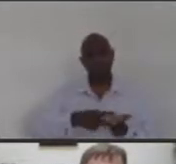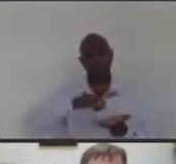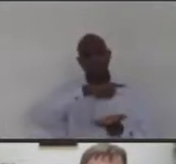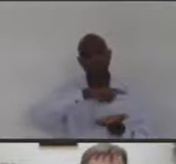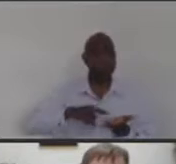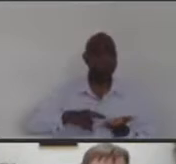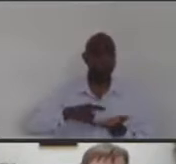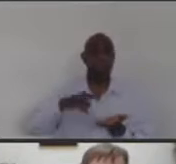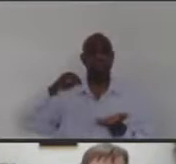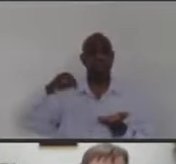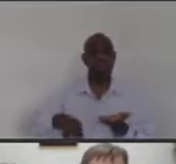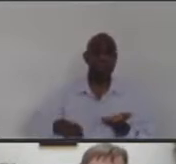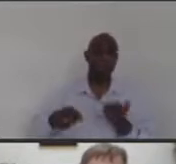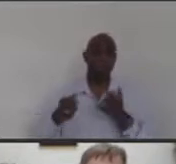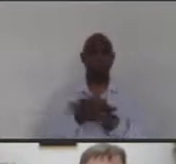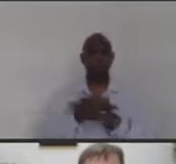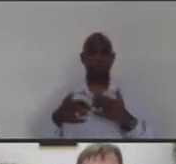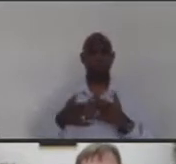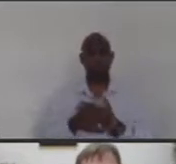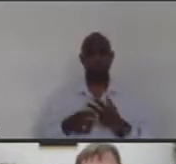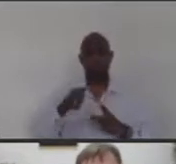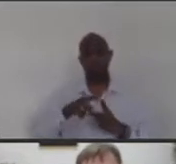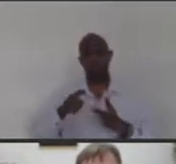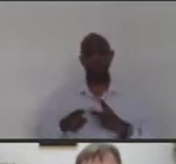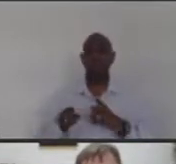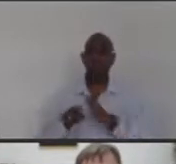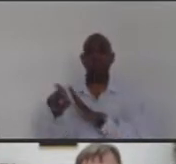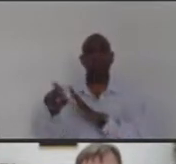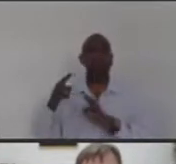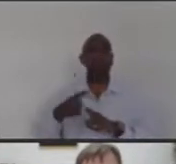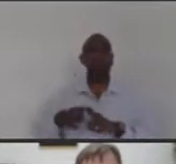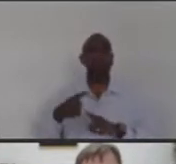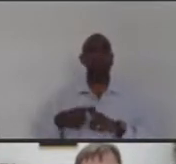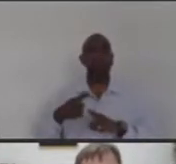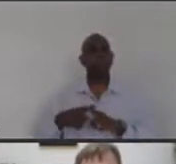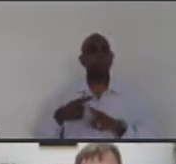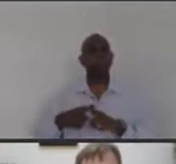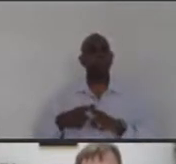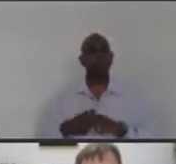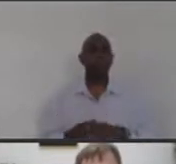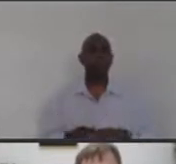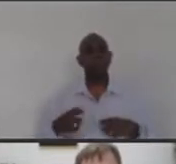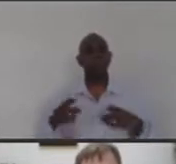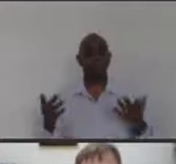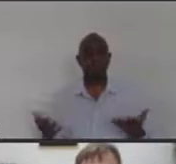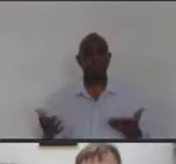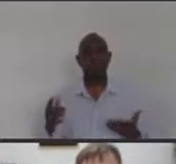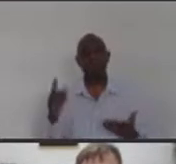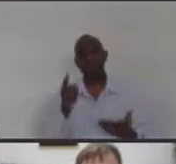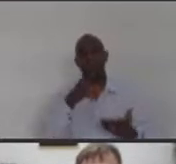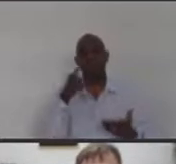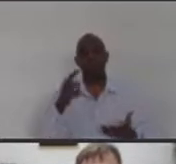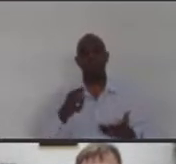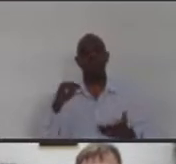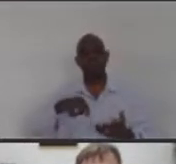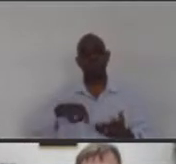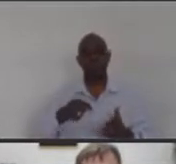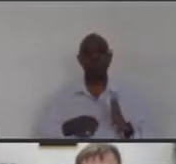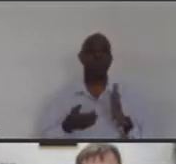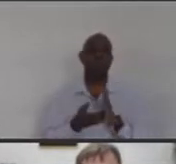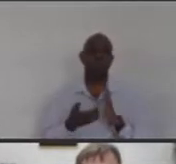município de Sumaré? Por que essas perguntas? A gente precisa ter uma ciência, essa casa de leis